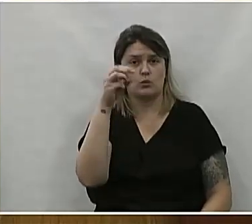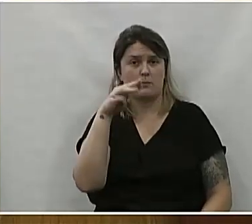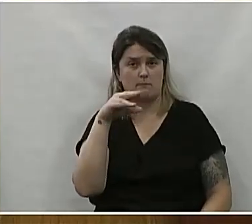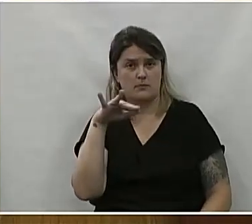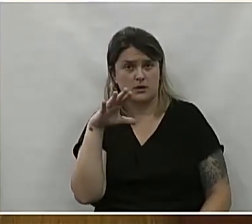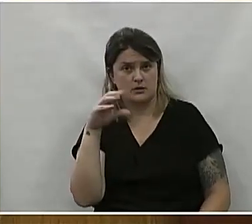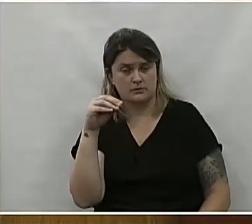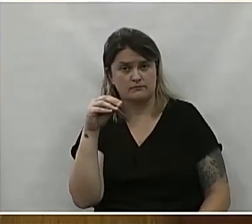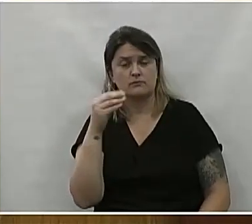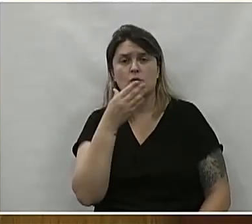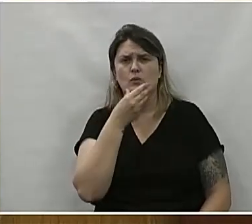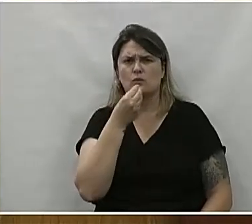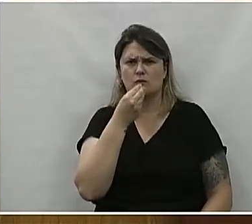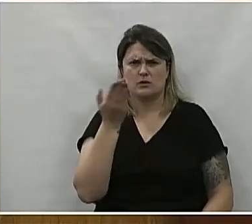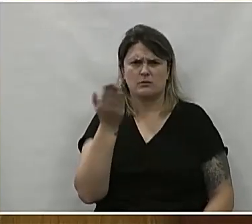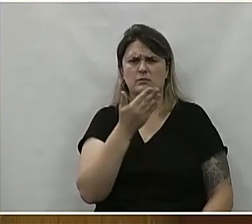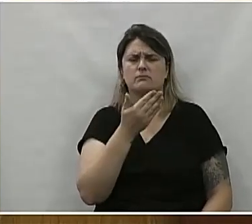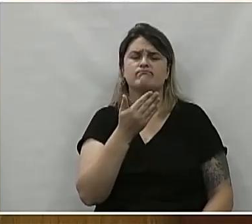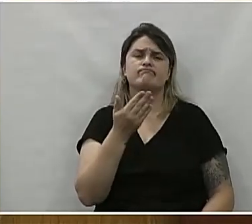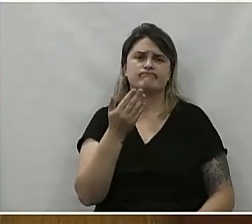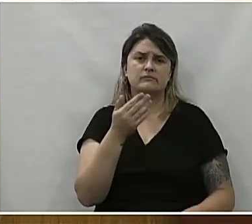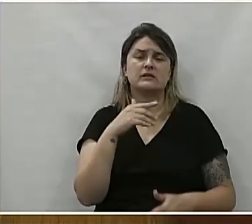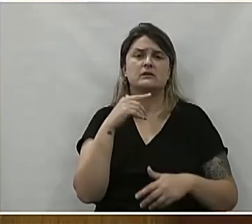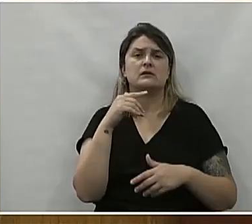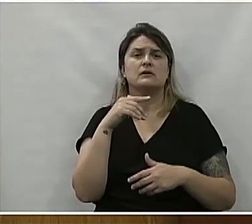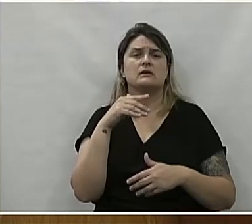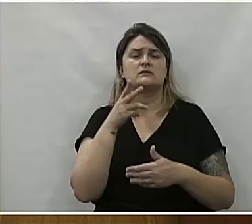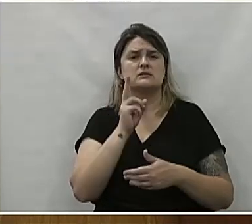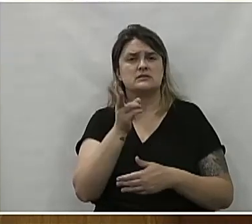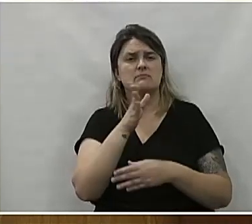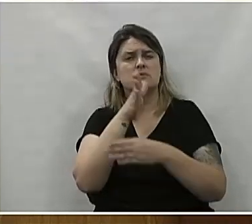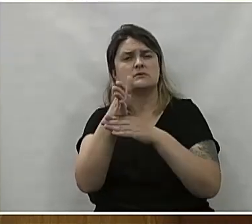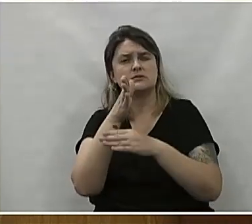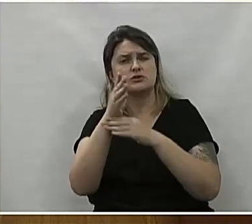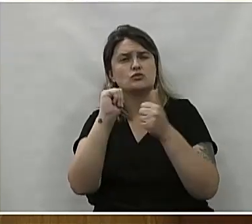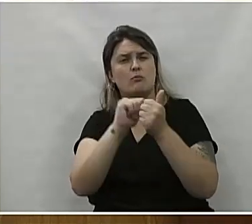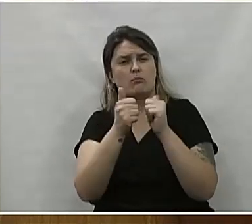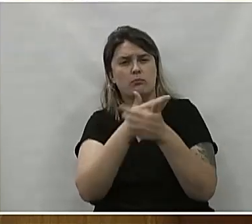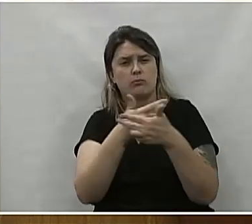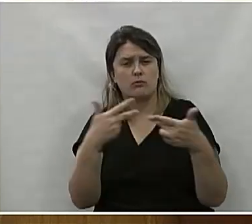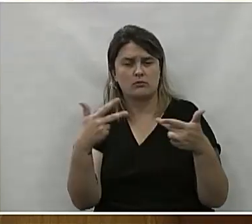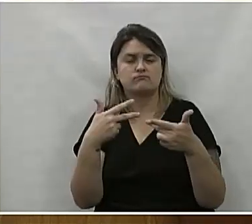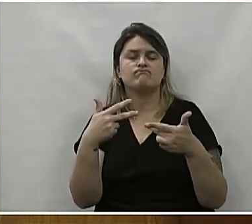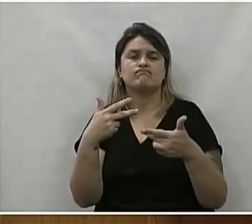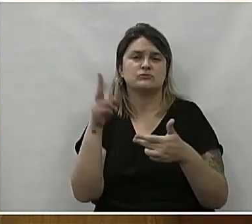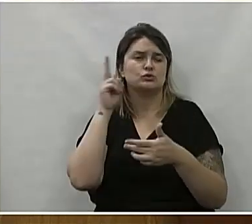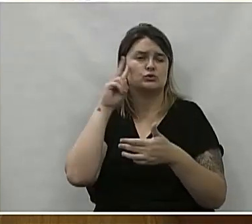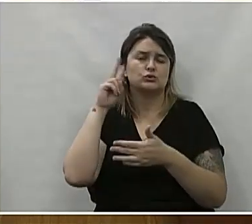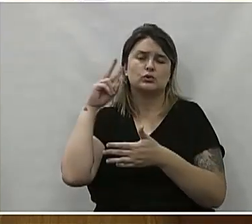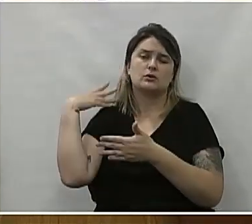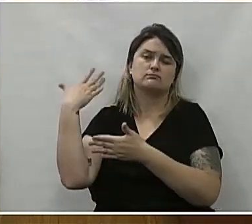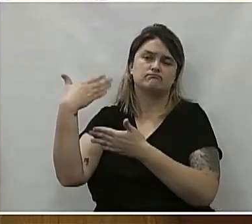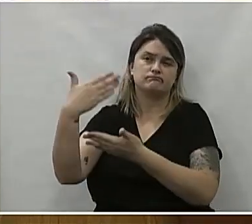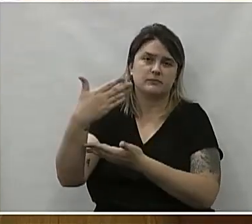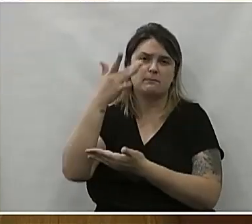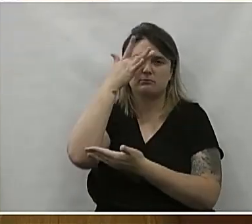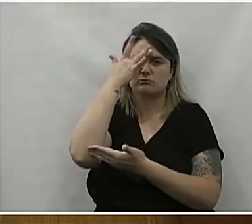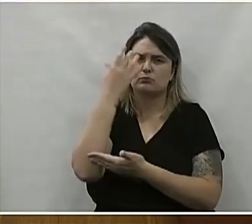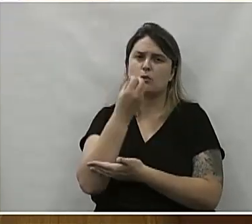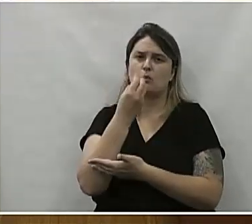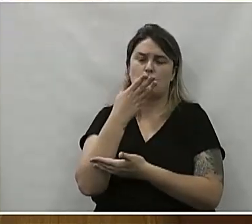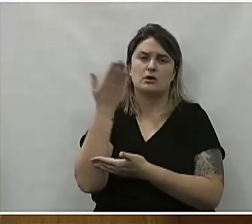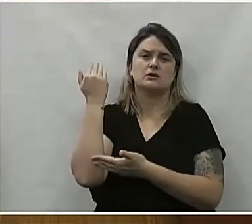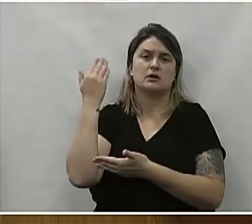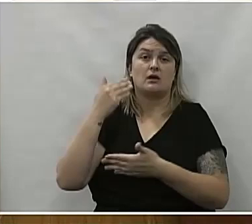Sebinho foi um nome Emblemático No cenário do esporte Amador Deixando o legado Indelébil Não apenas Como